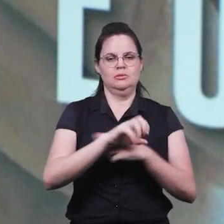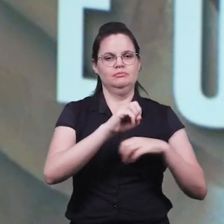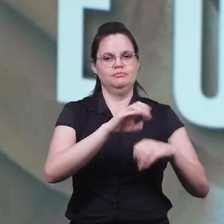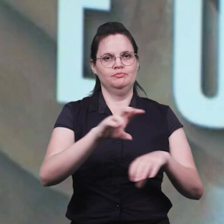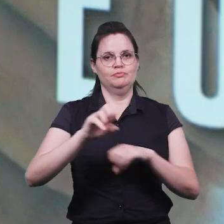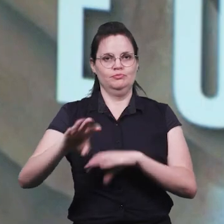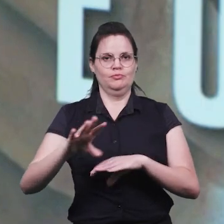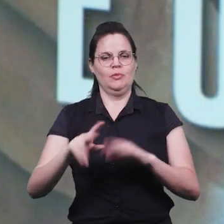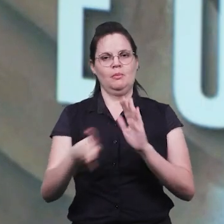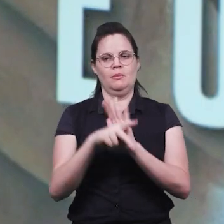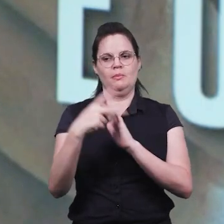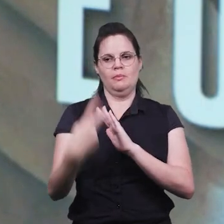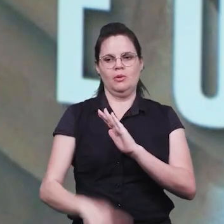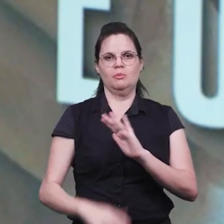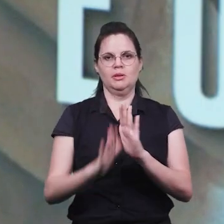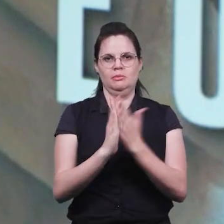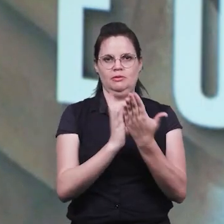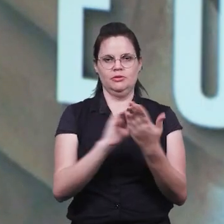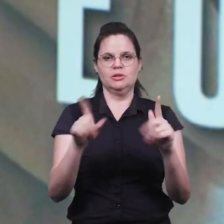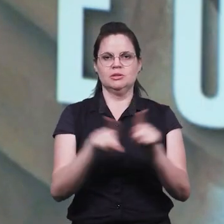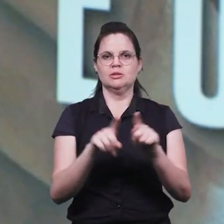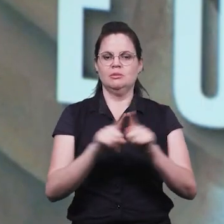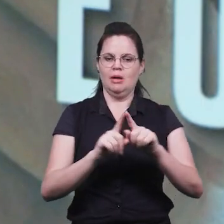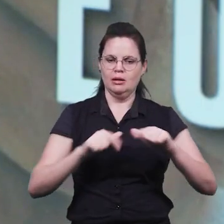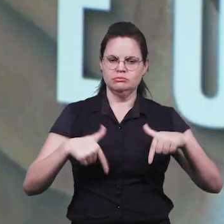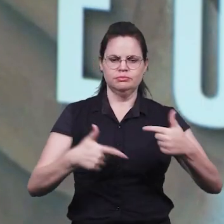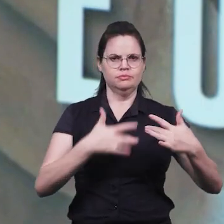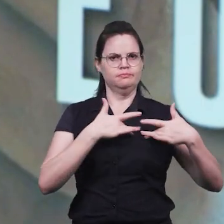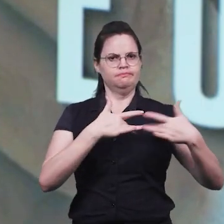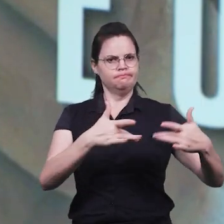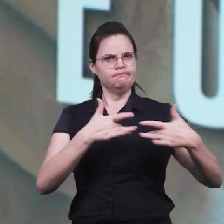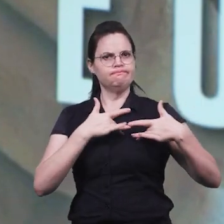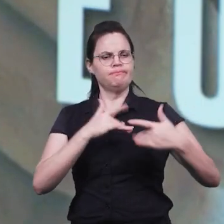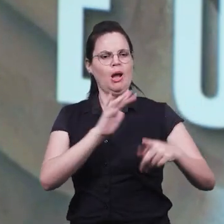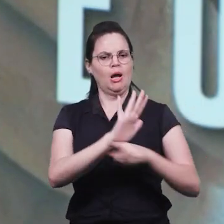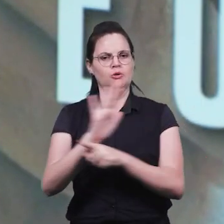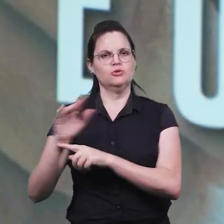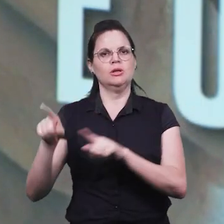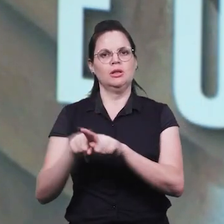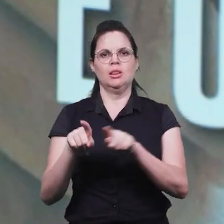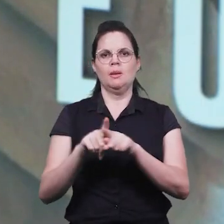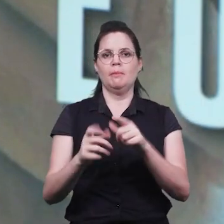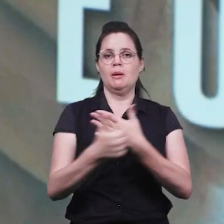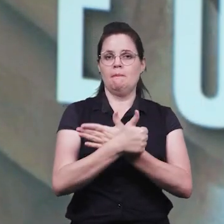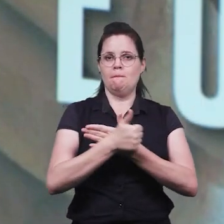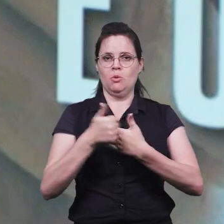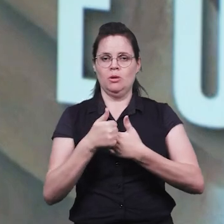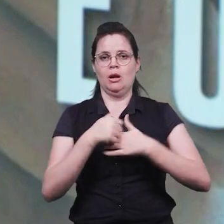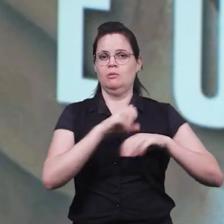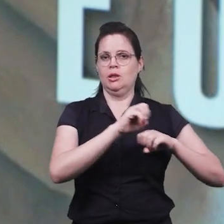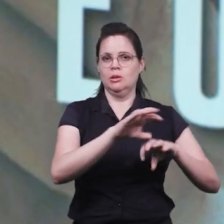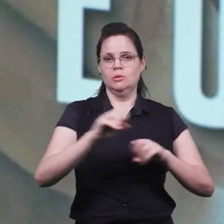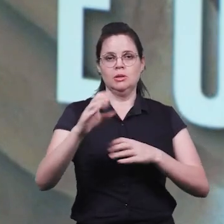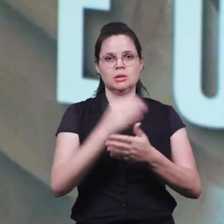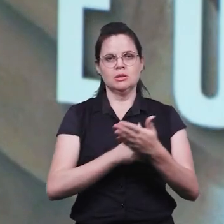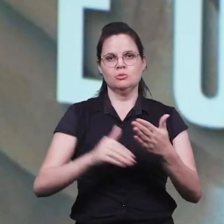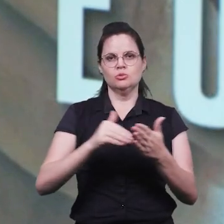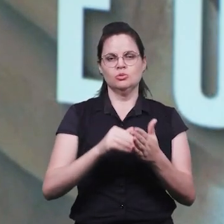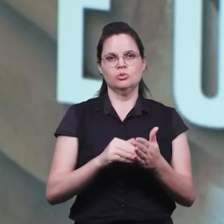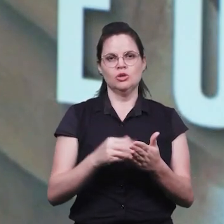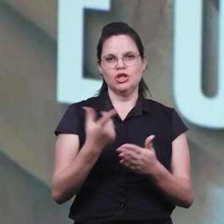cristã, promover obras beneficentes, assistência moral, educacional, sem